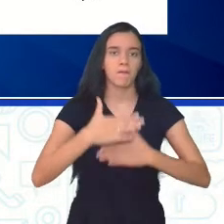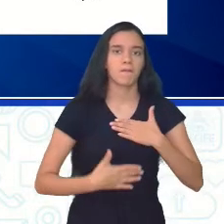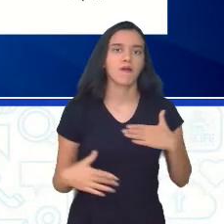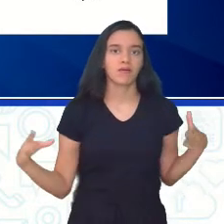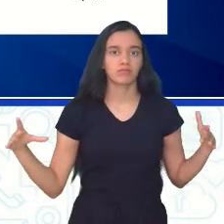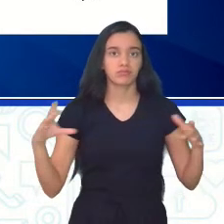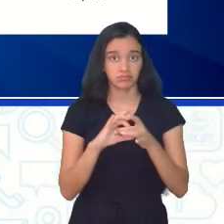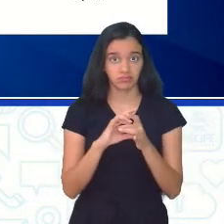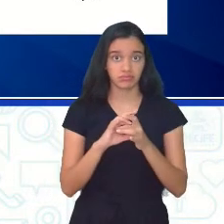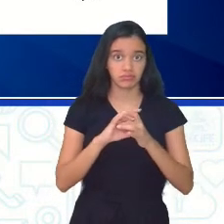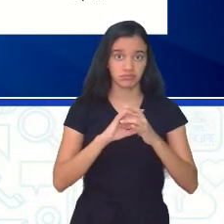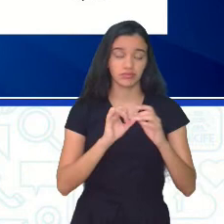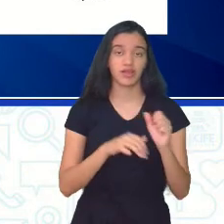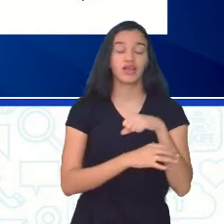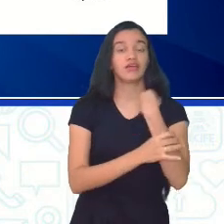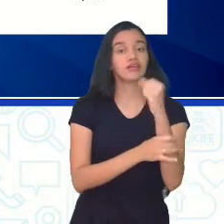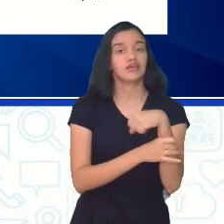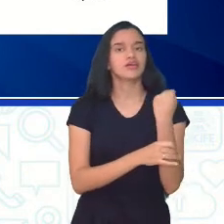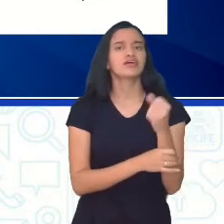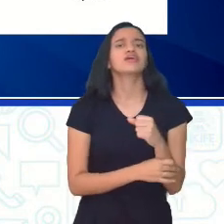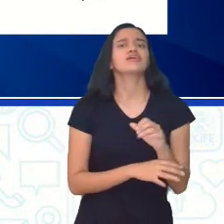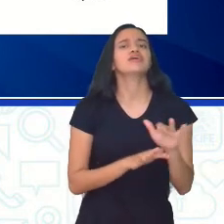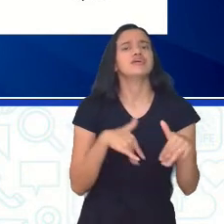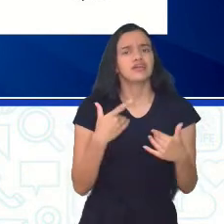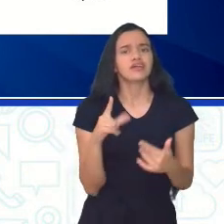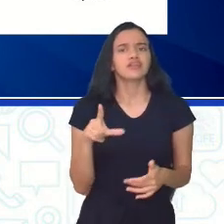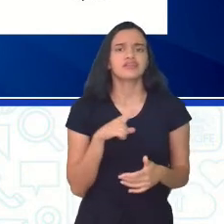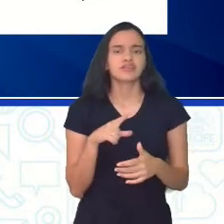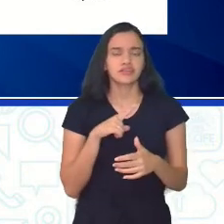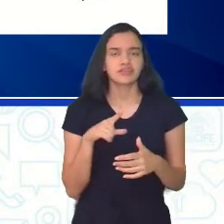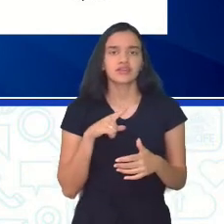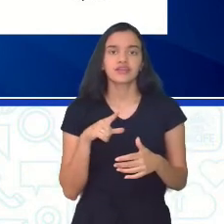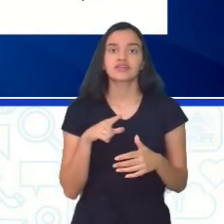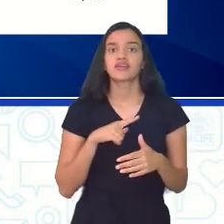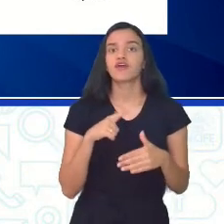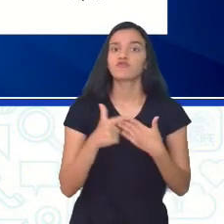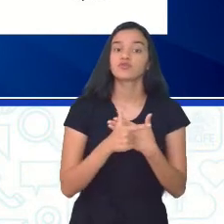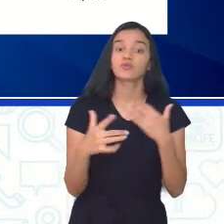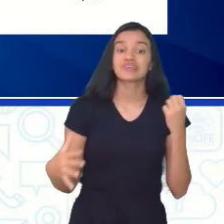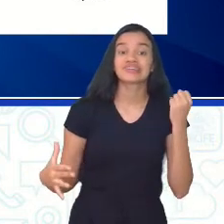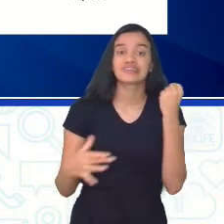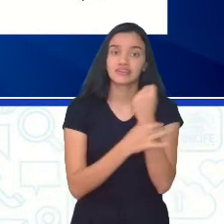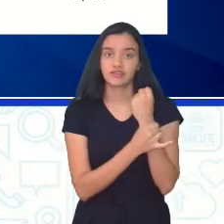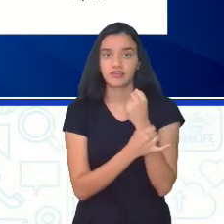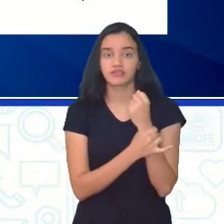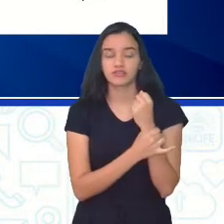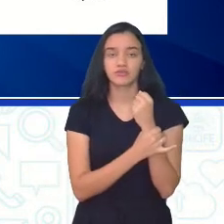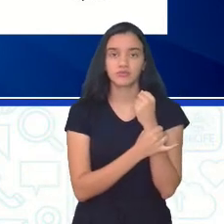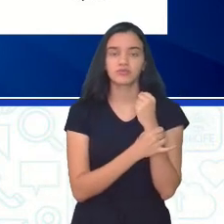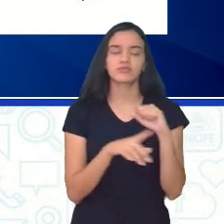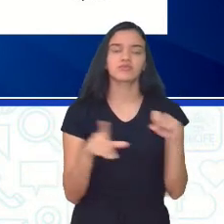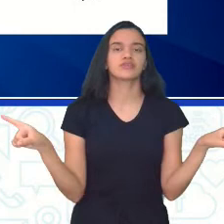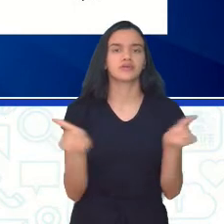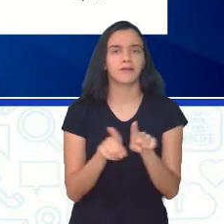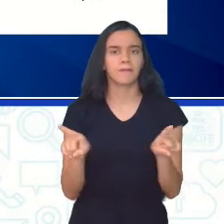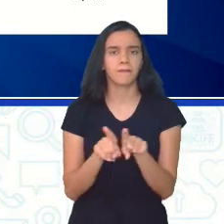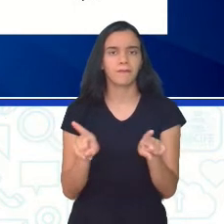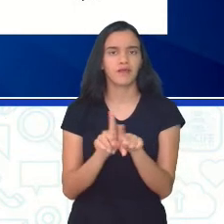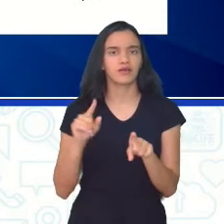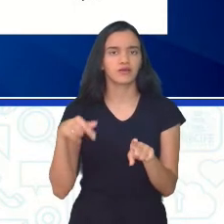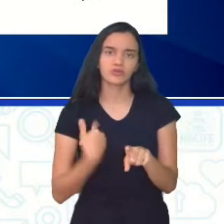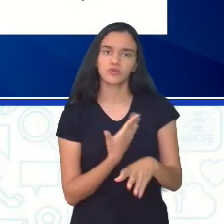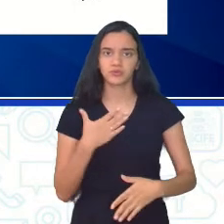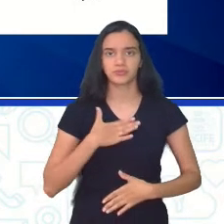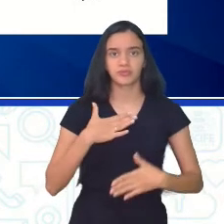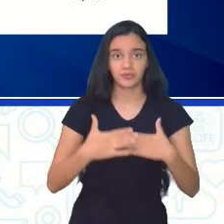que é um coordenador, né? Que ele tem que atuar de forma segura em relação aí ao nosso